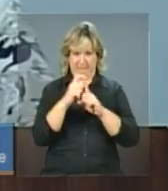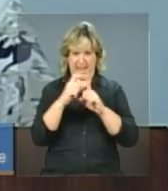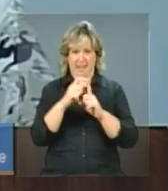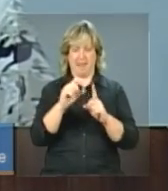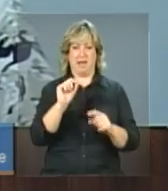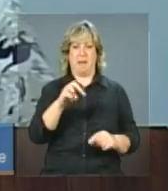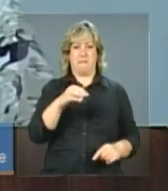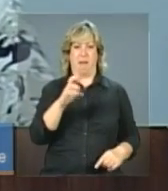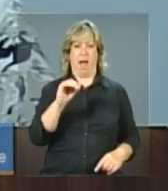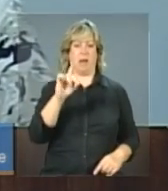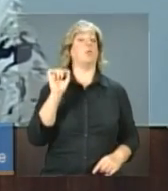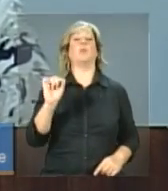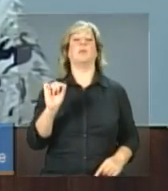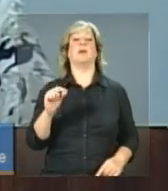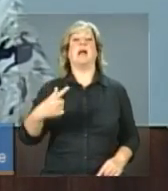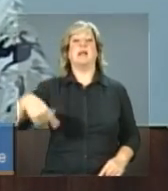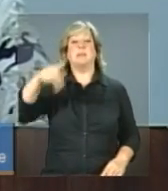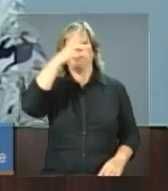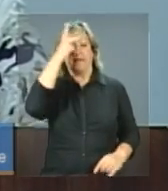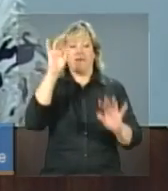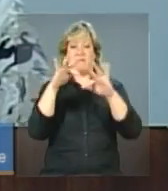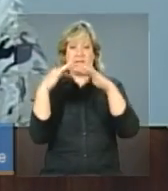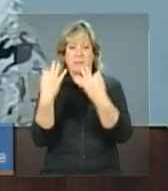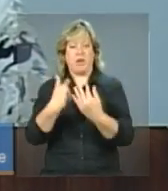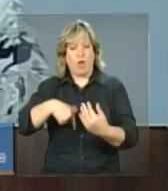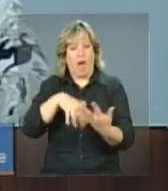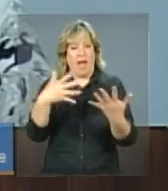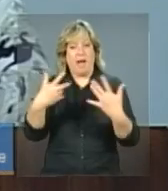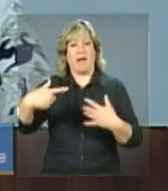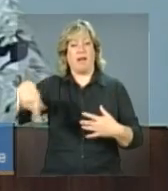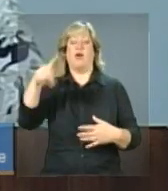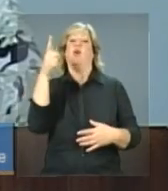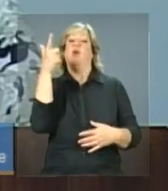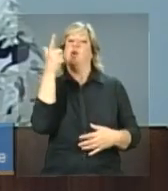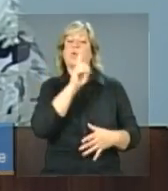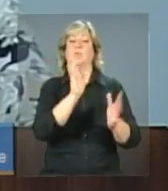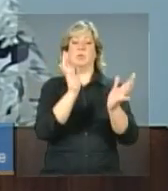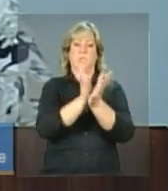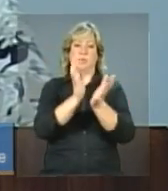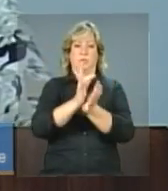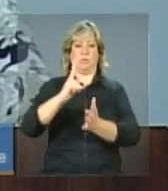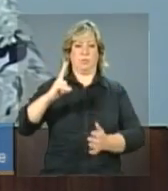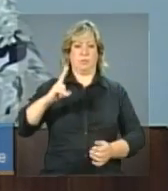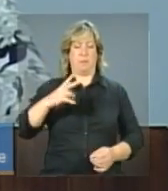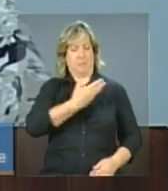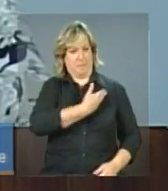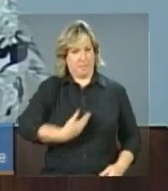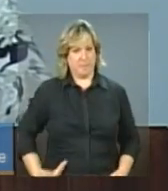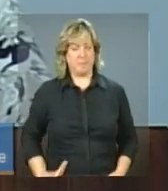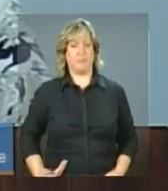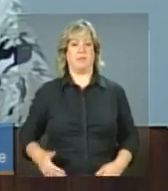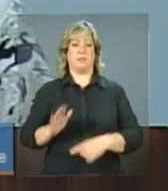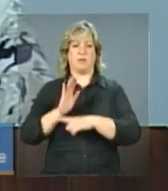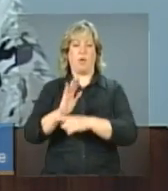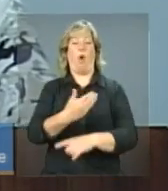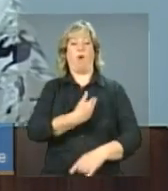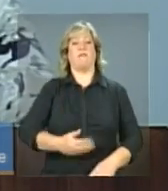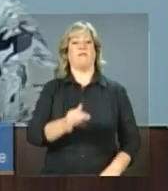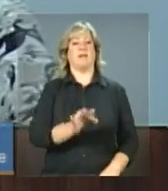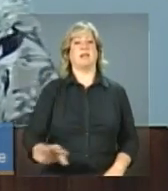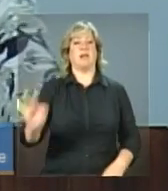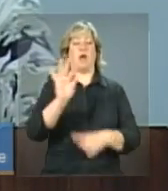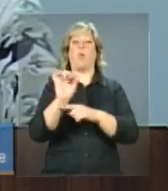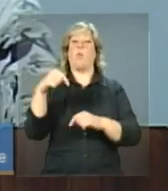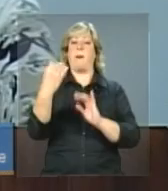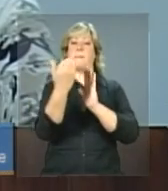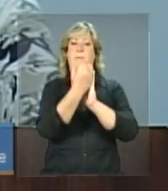nós queremos que essas famílias vendam para o setor público. Nós temos um programa que é um dos programas mais bem-sucedidos do governo federal, que é o